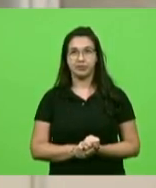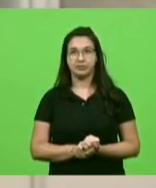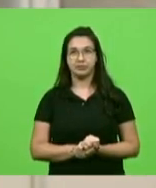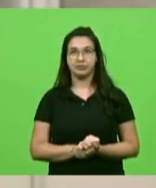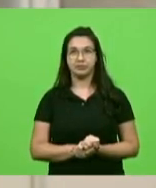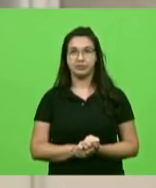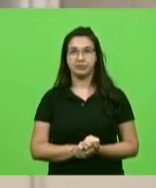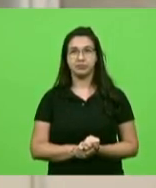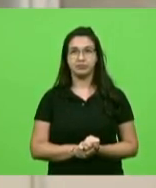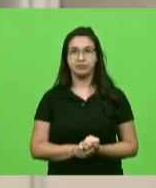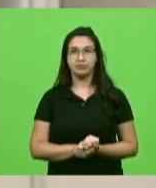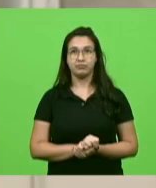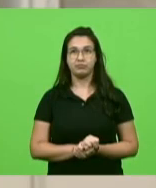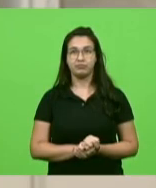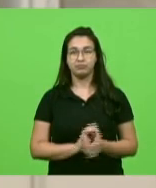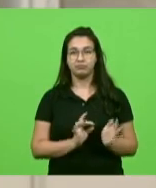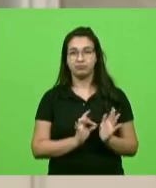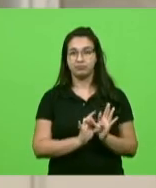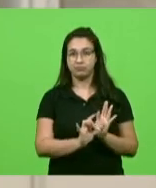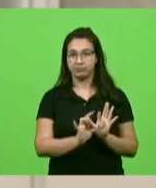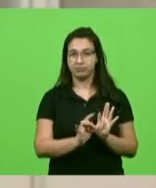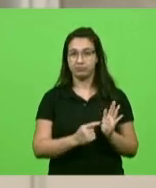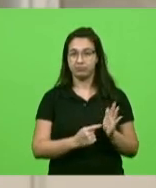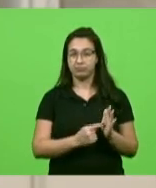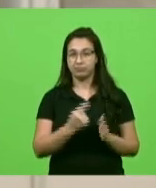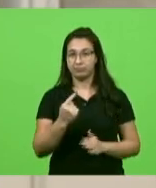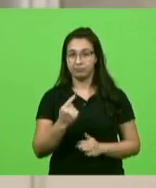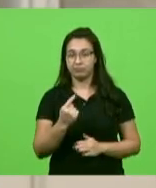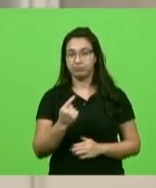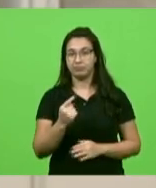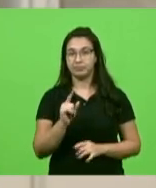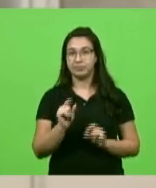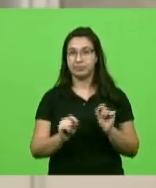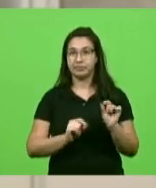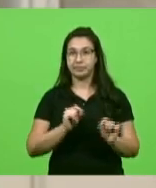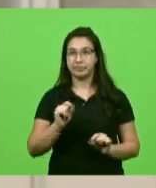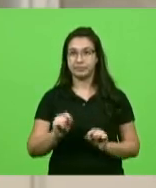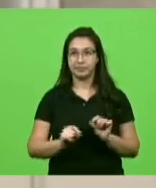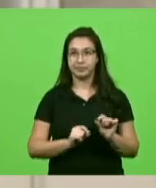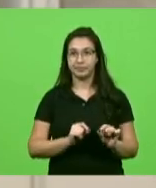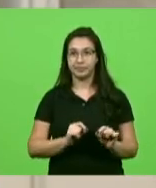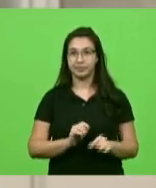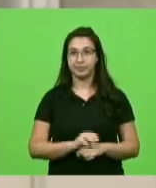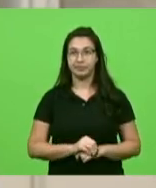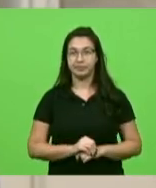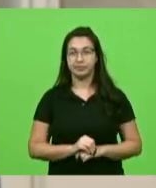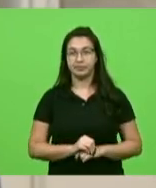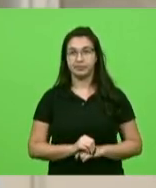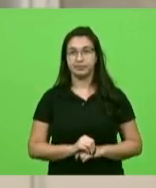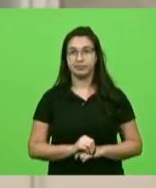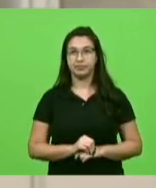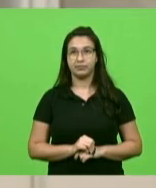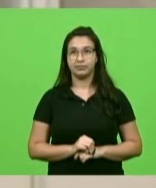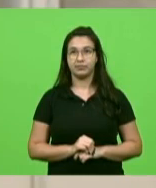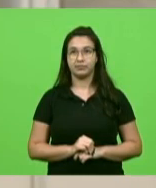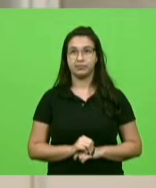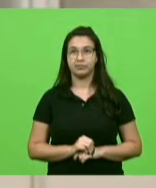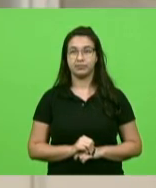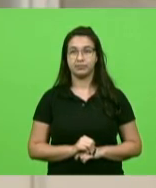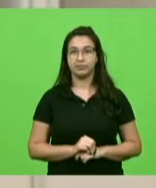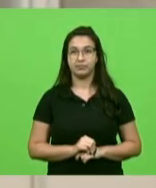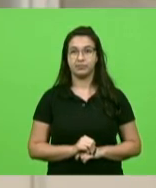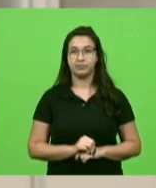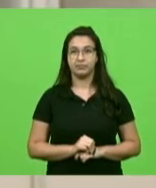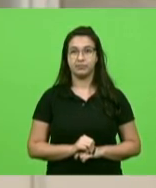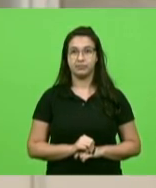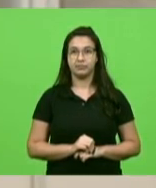é estar o Primeiro Momento o que no intuito de